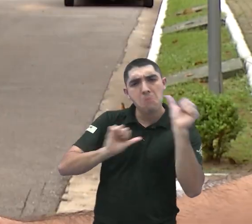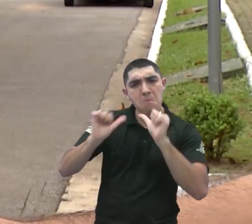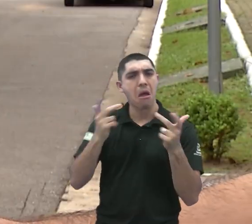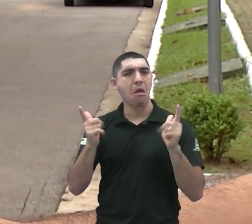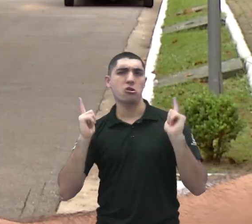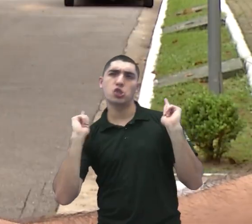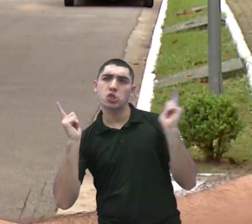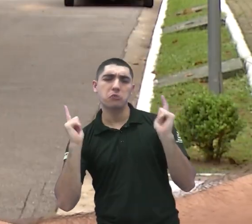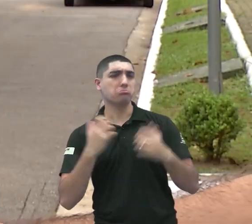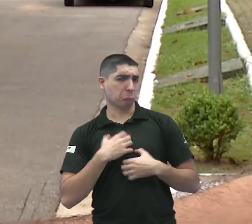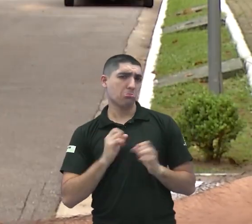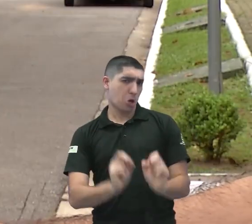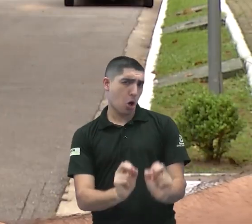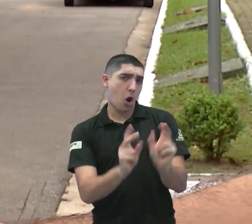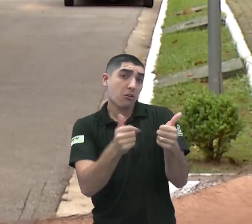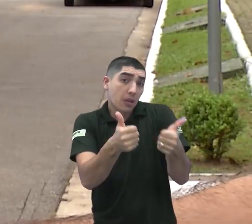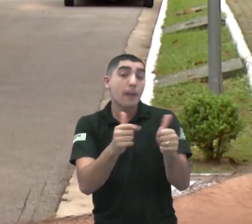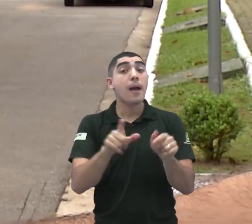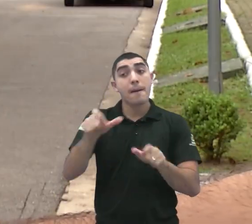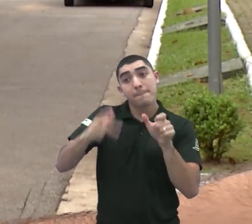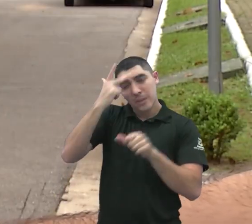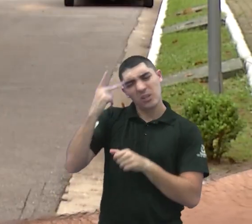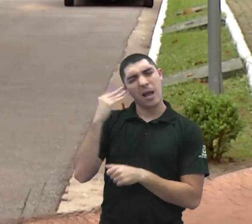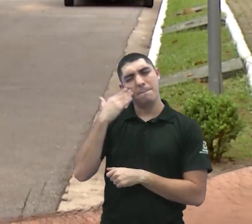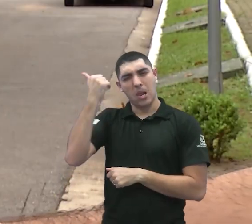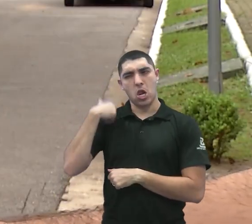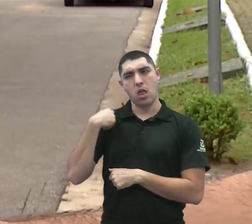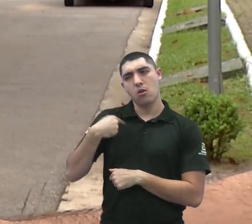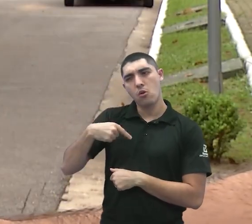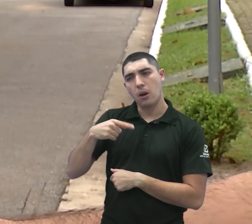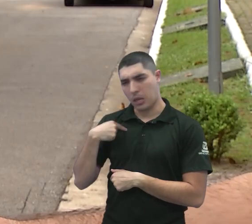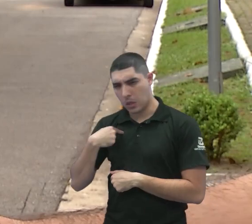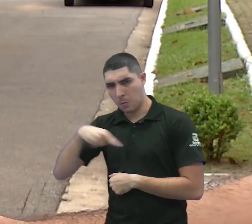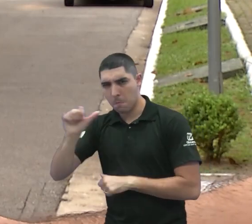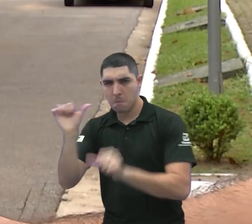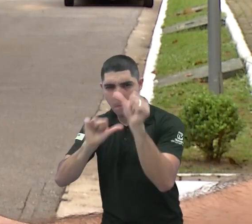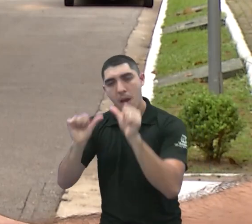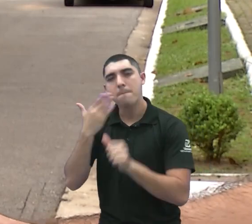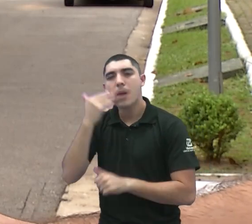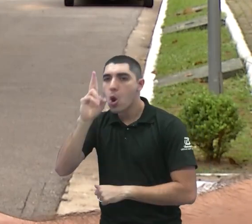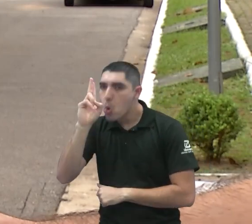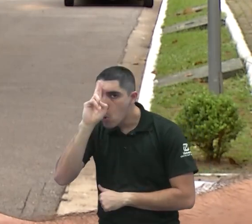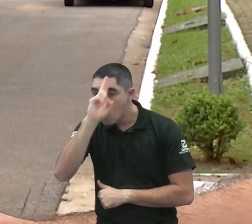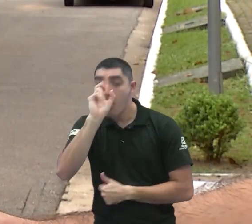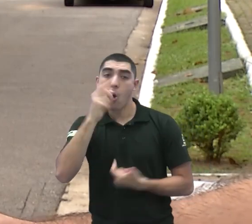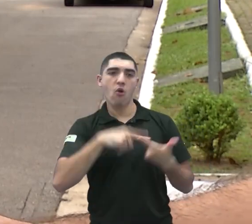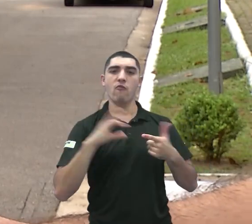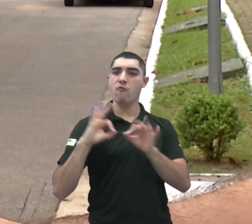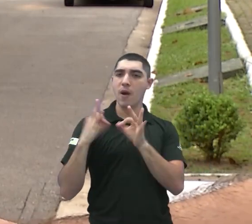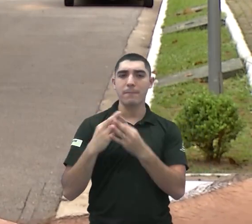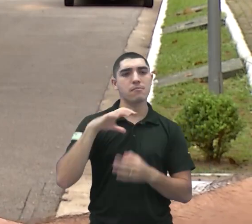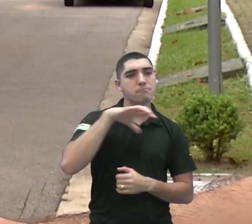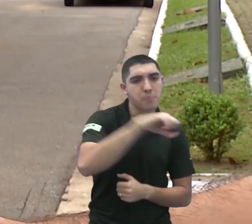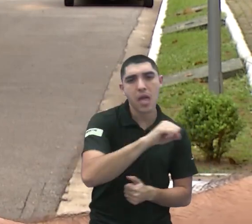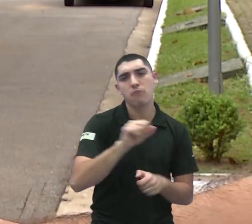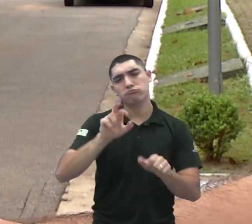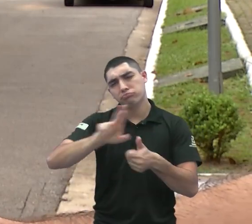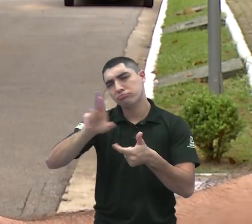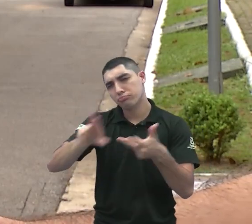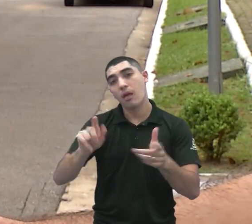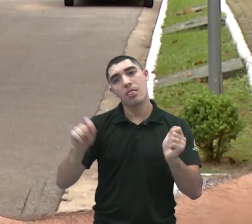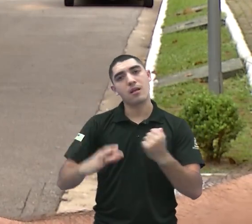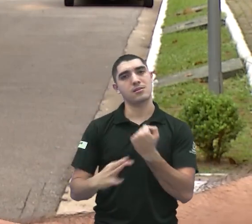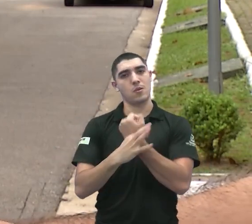Então, acabam indo de Uber, acabam fazendo motorista da rodada, né? O pai ou a mãe vão buscar. Então, acaba gerando essa segurança e